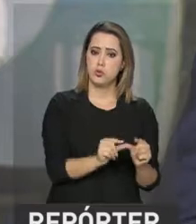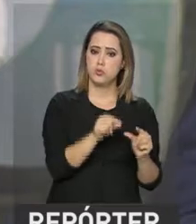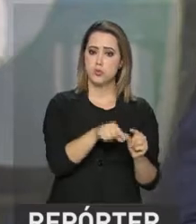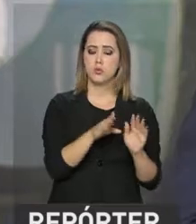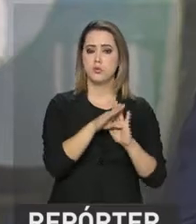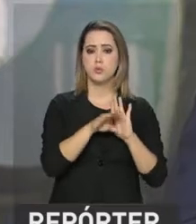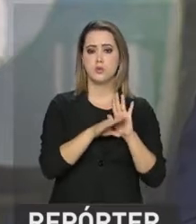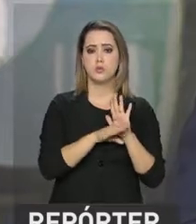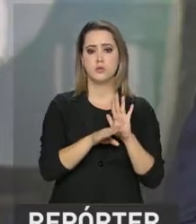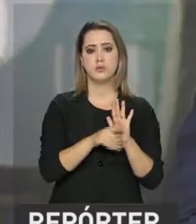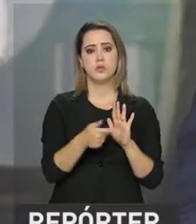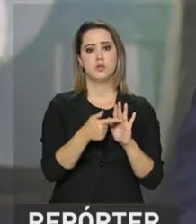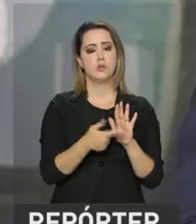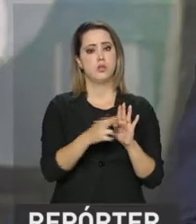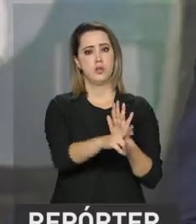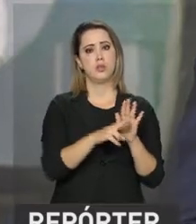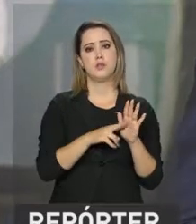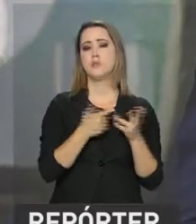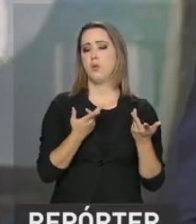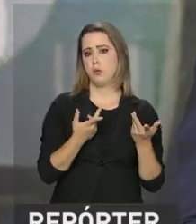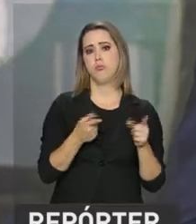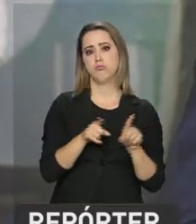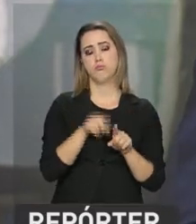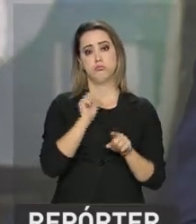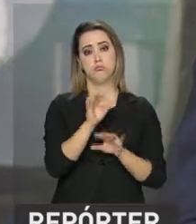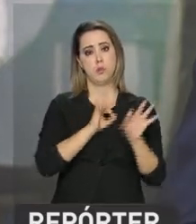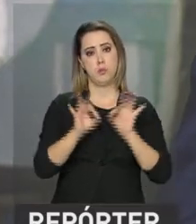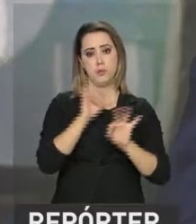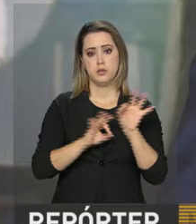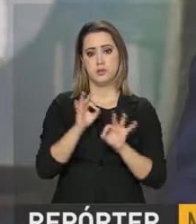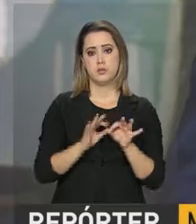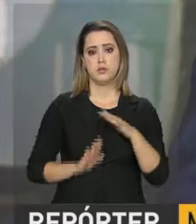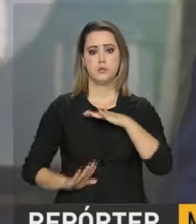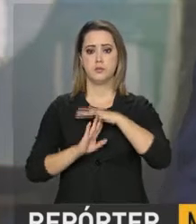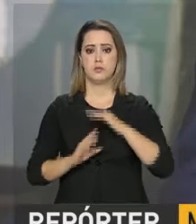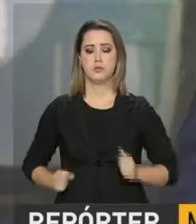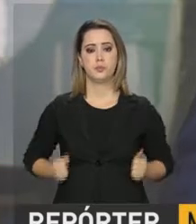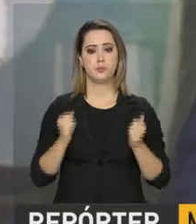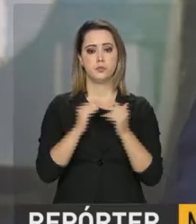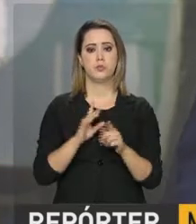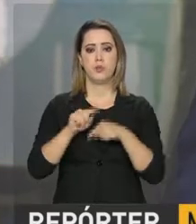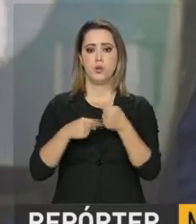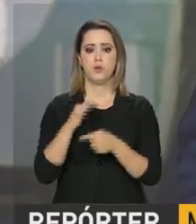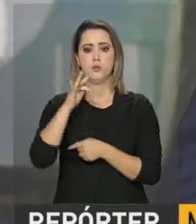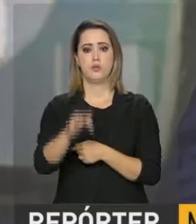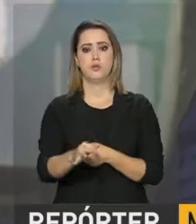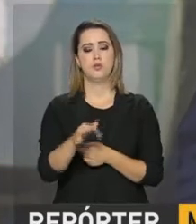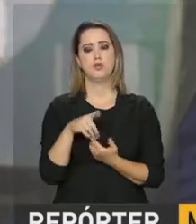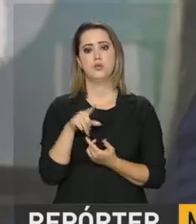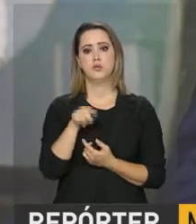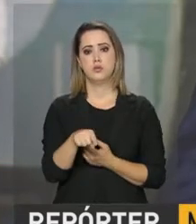programas que não dão retorno esperado este planejamento que o novo regime fiscal e verde para o próximo ano